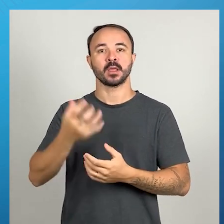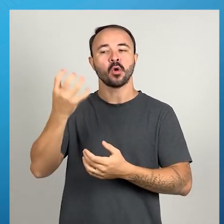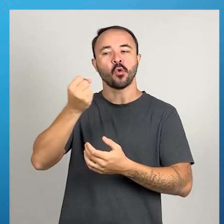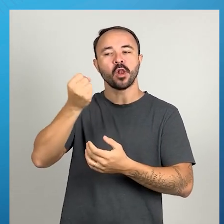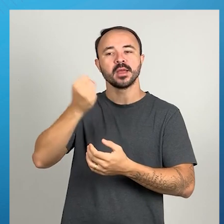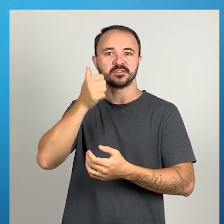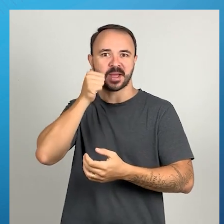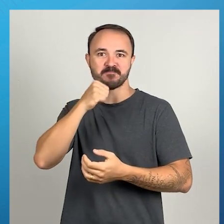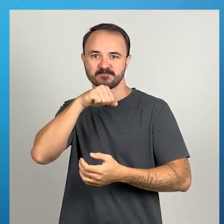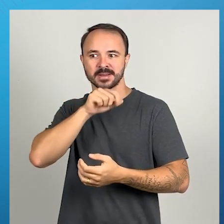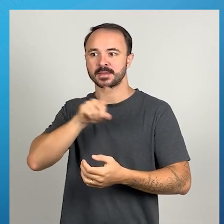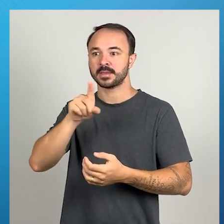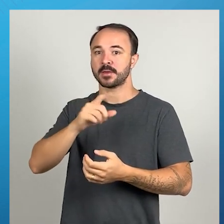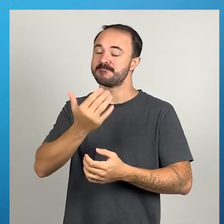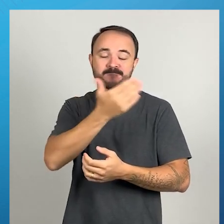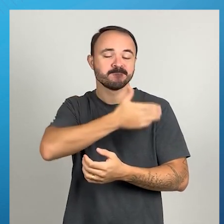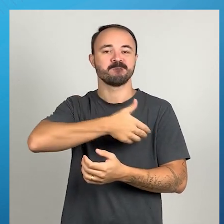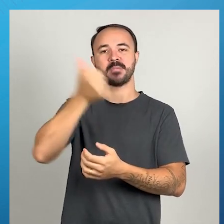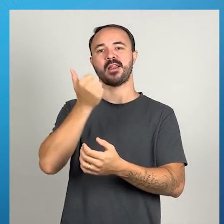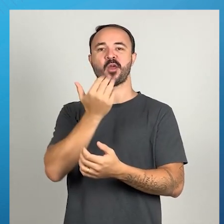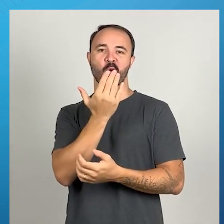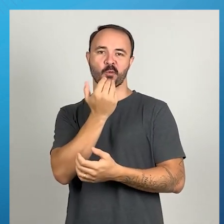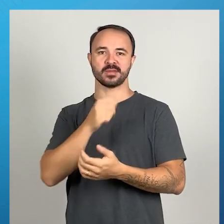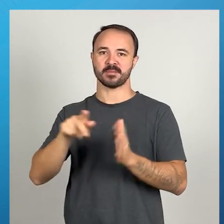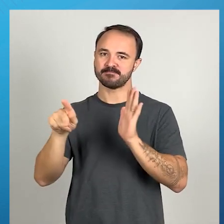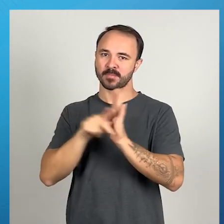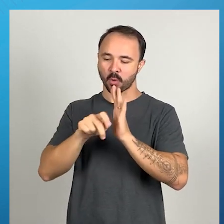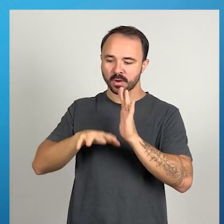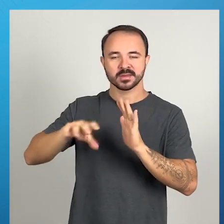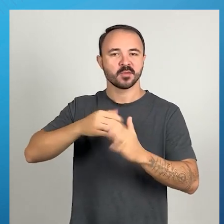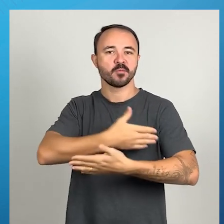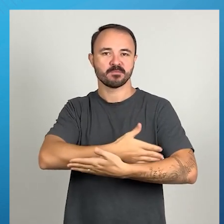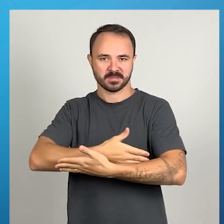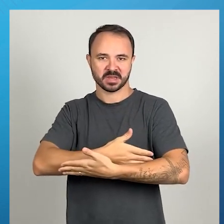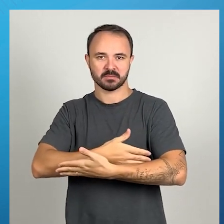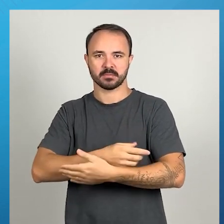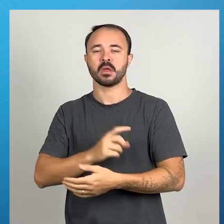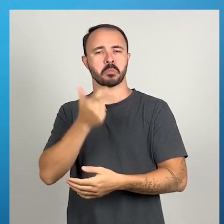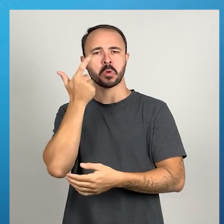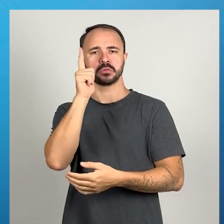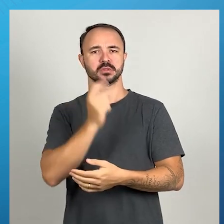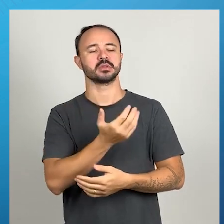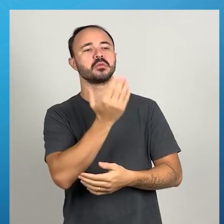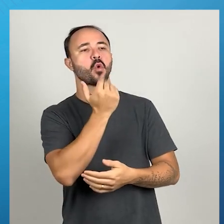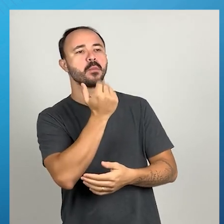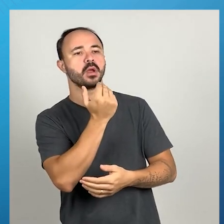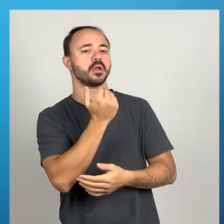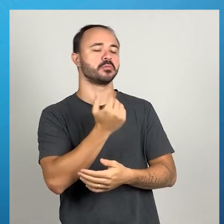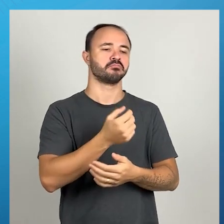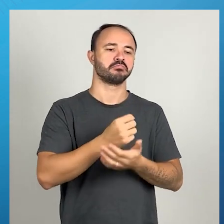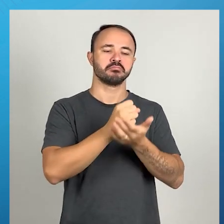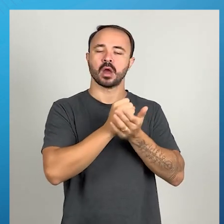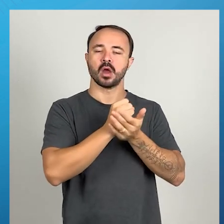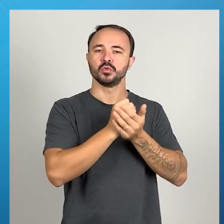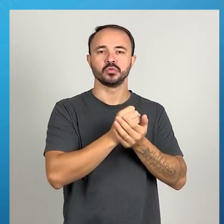melhor alimento para o bebê. Ele é de fácil digestão, provoca menos prisão de ventre, ele provoca menos